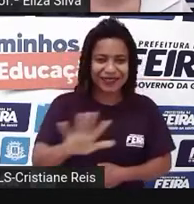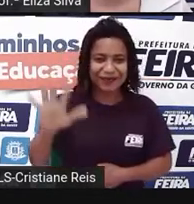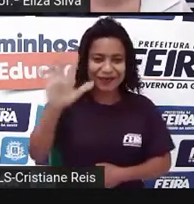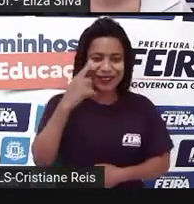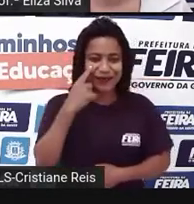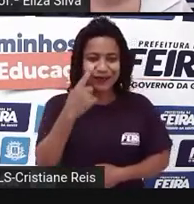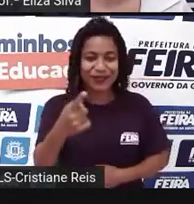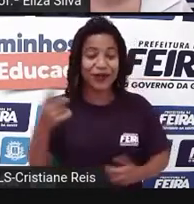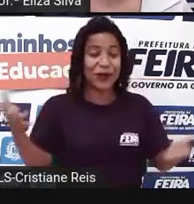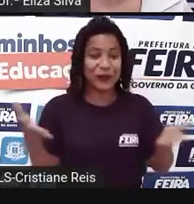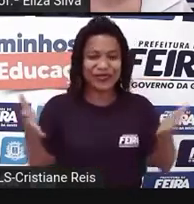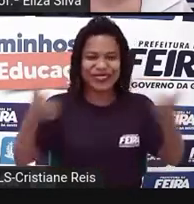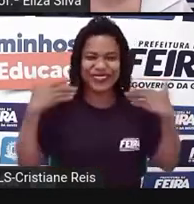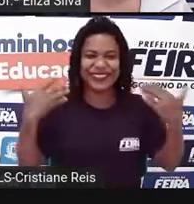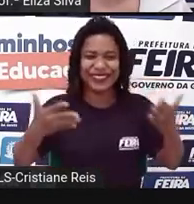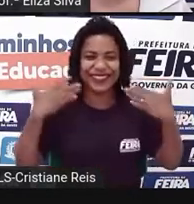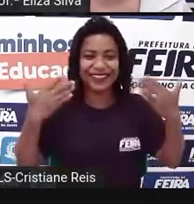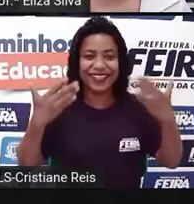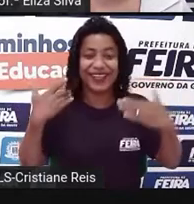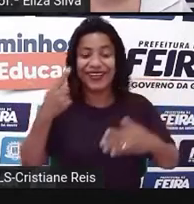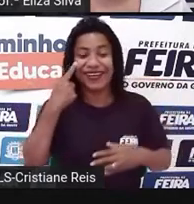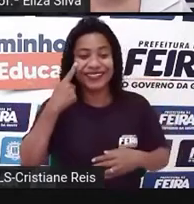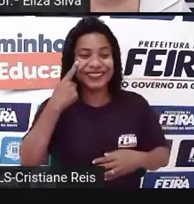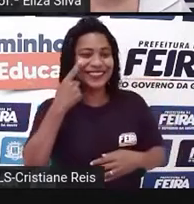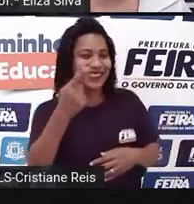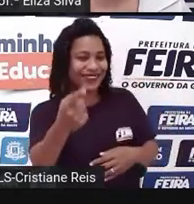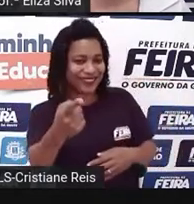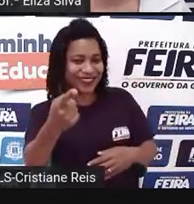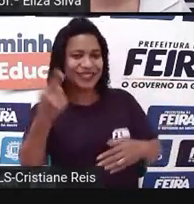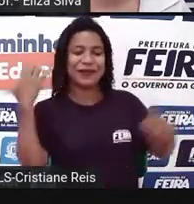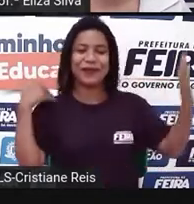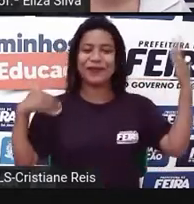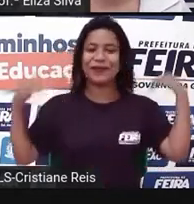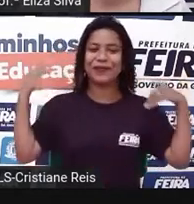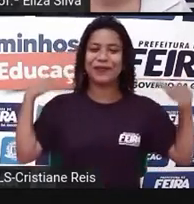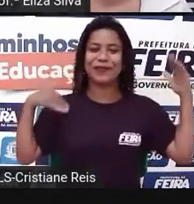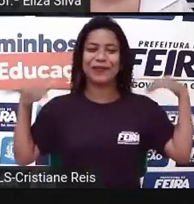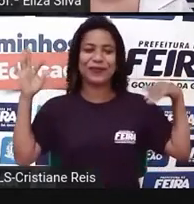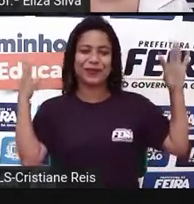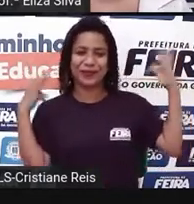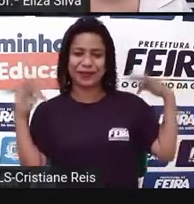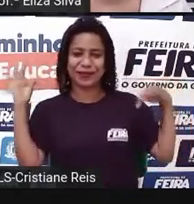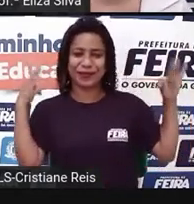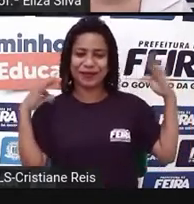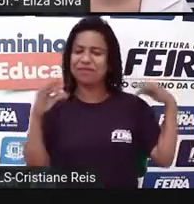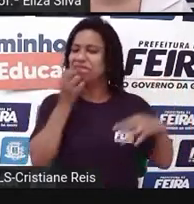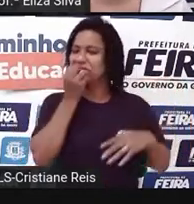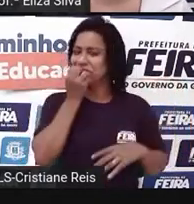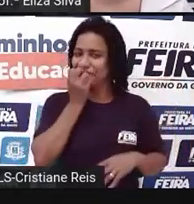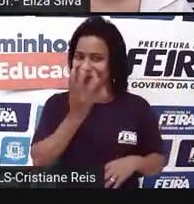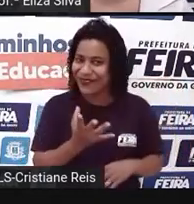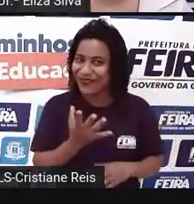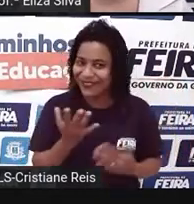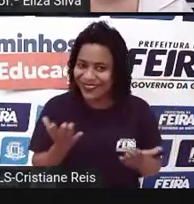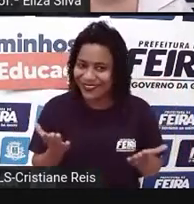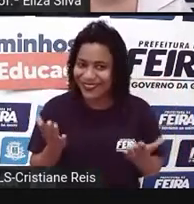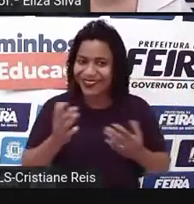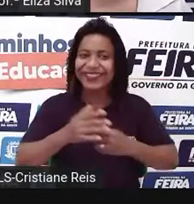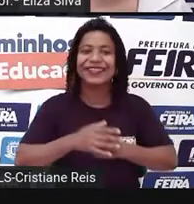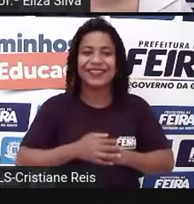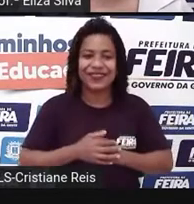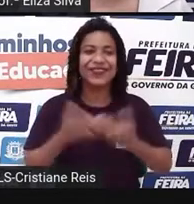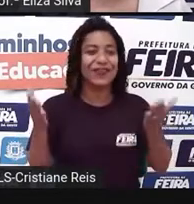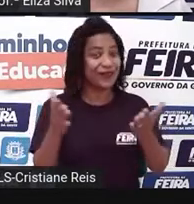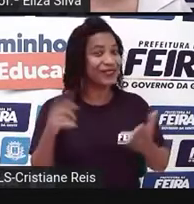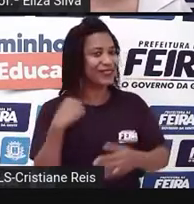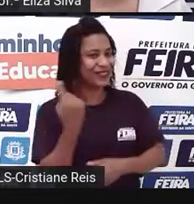já pensou? Que programa interessante a gente passear nesse parque. Então, o passeio hoje é pela aula